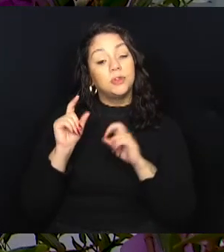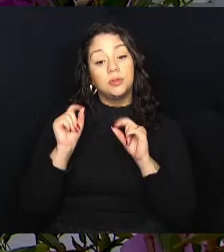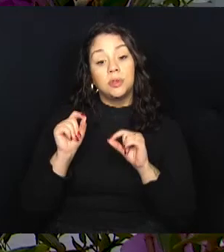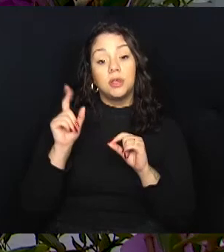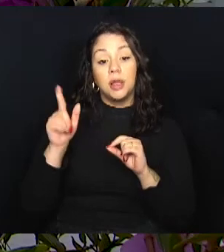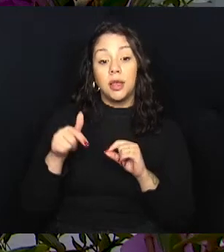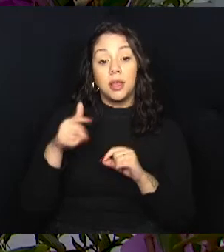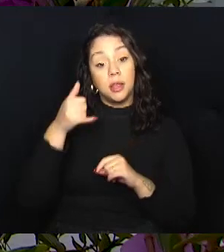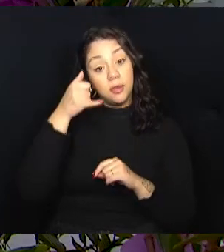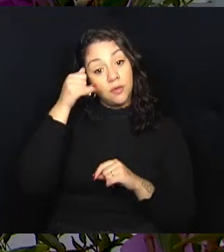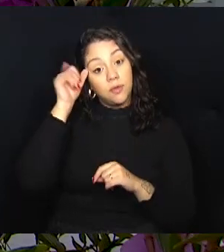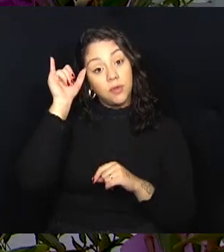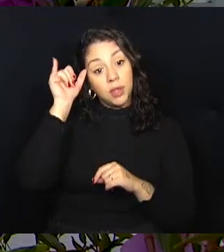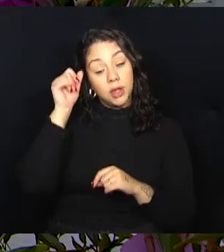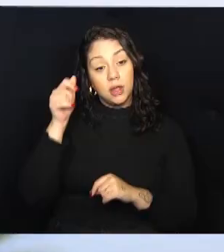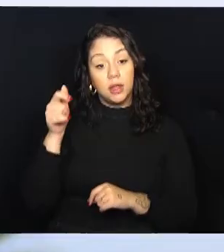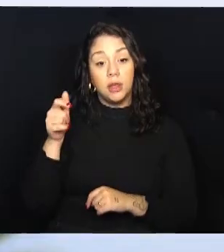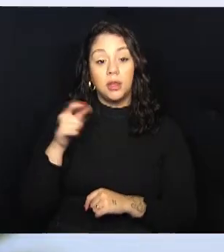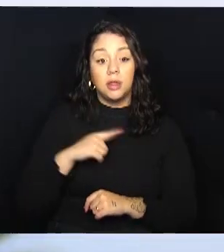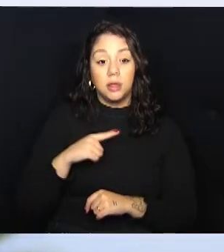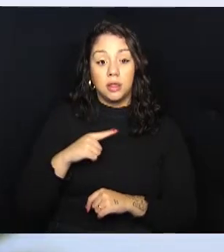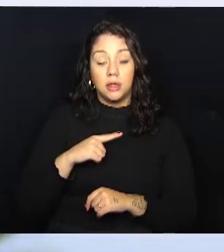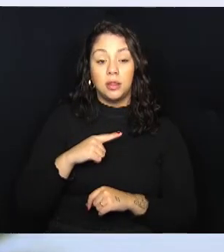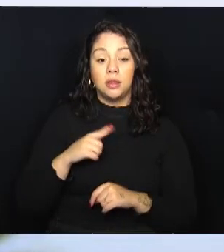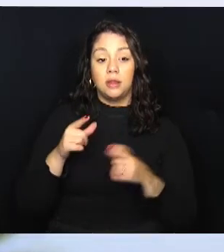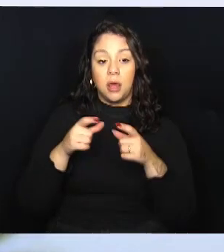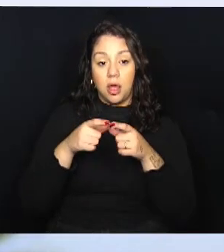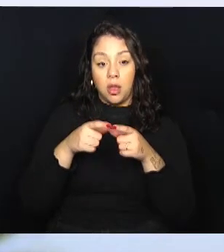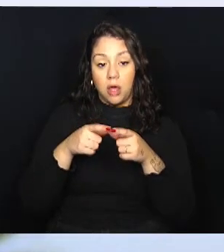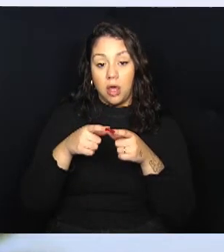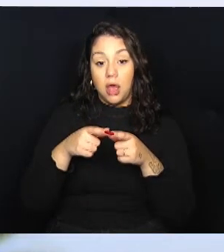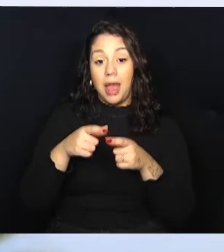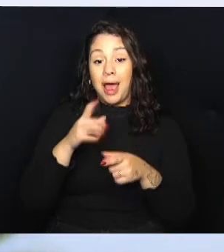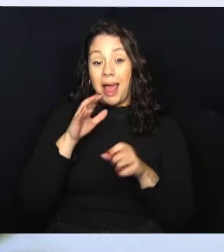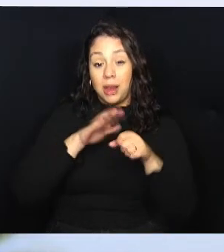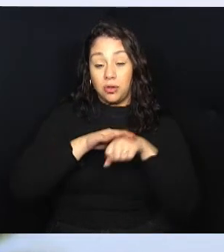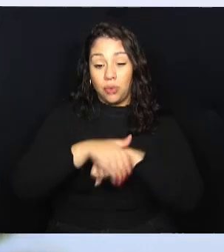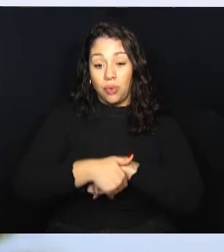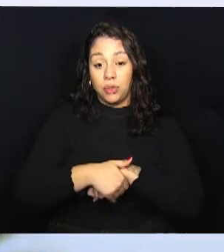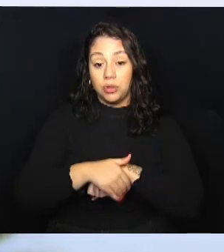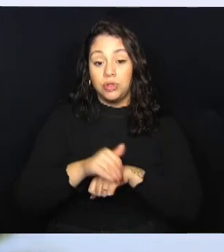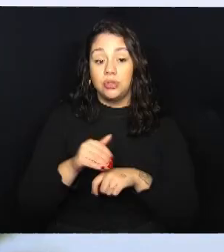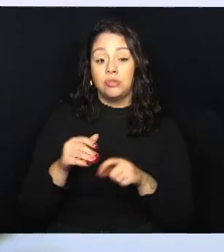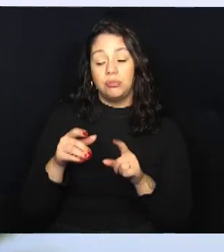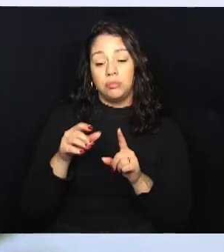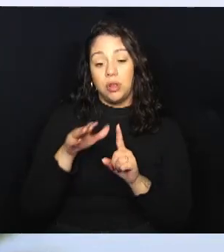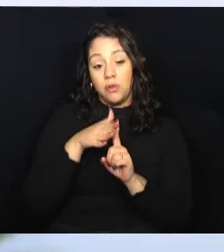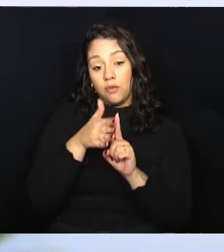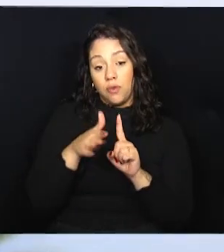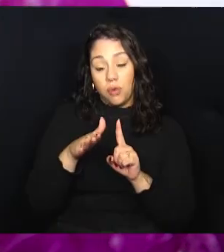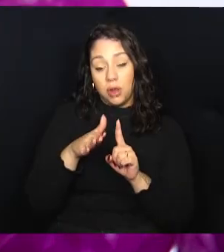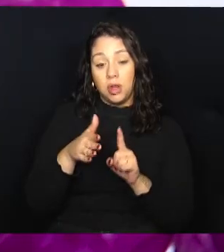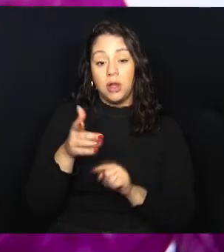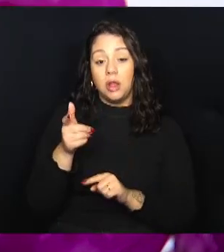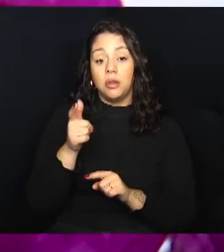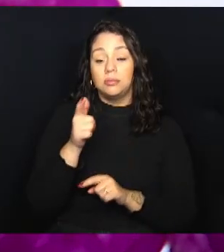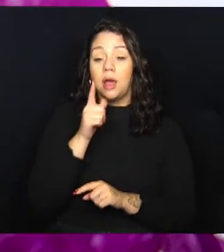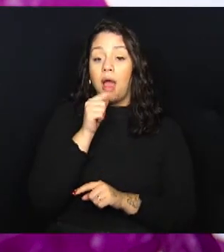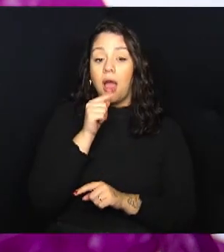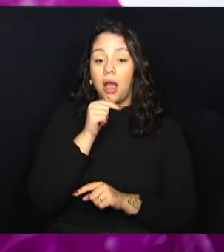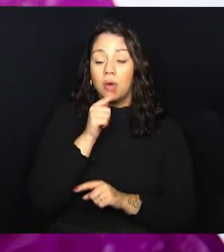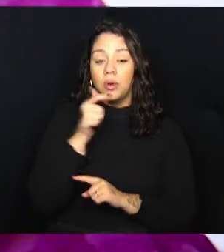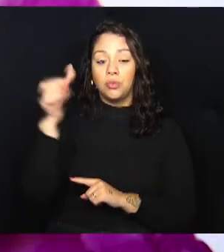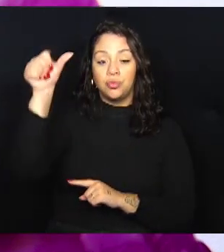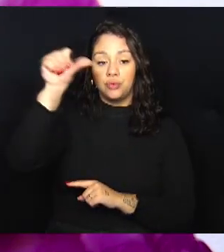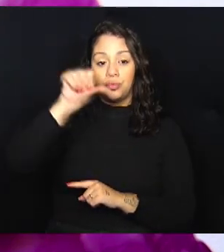a recomendação é que seja evitada a rega das folhas durante a noite, devido à